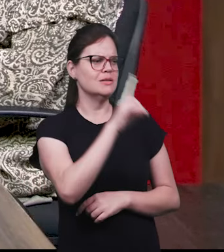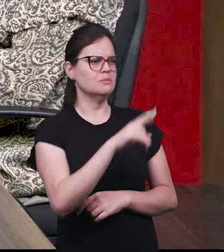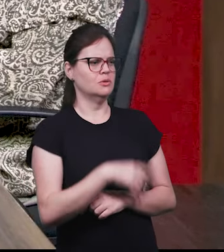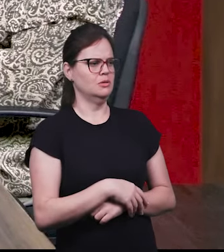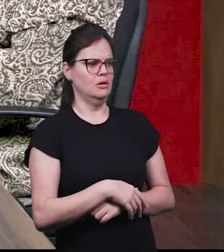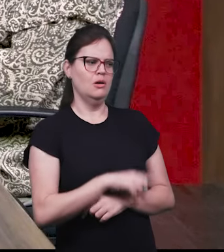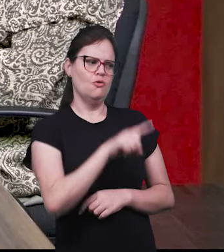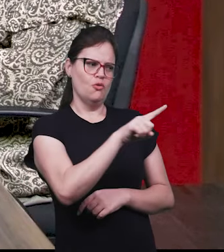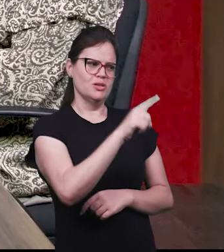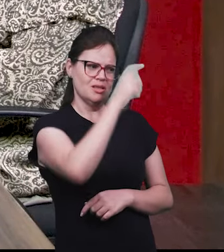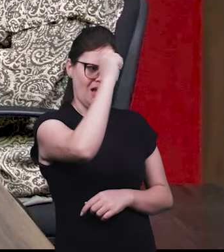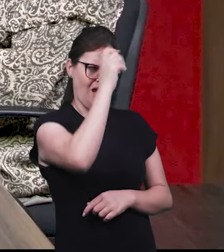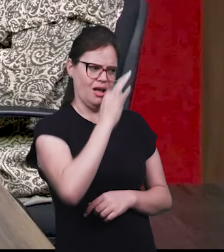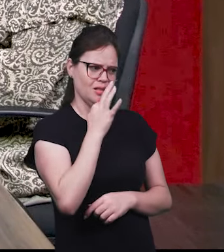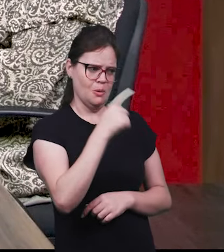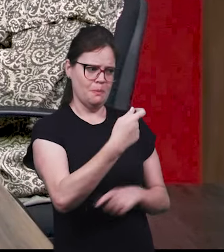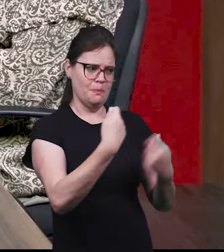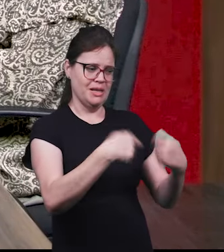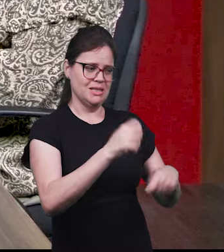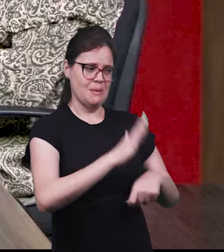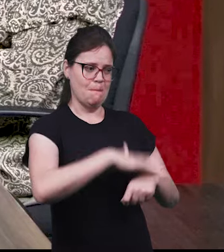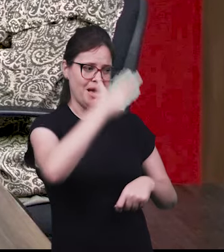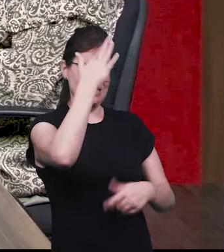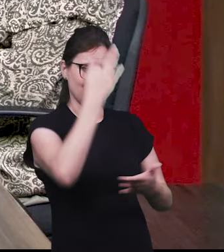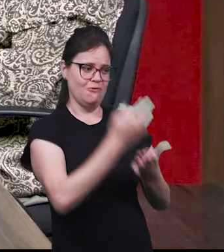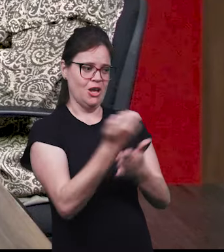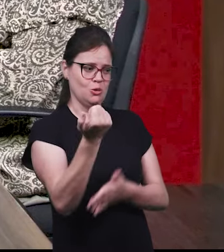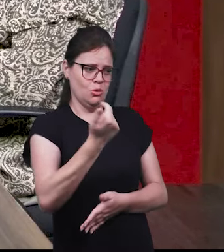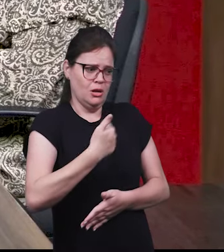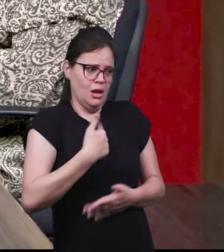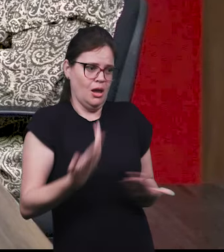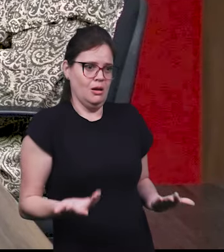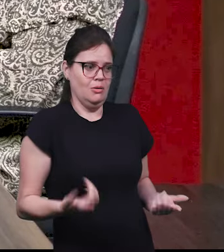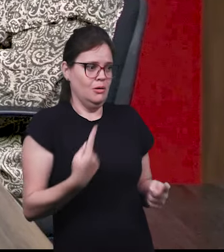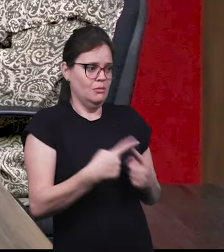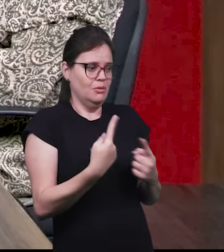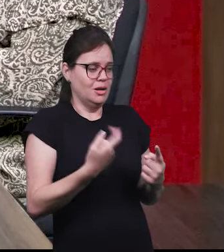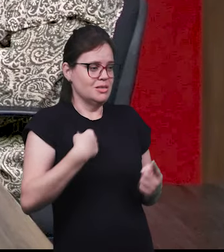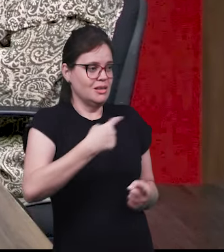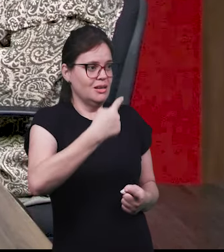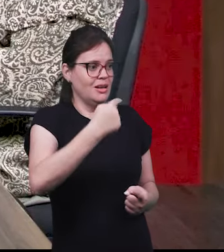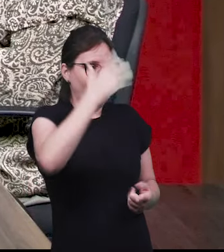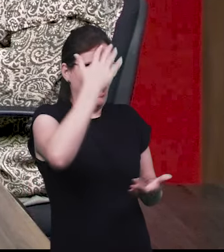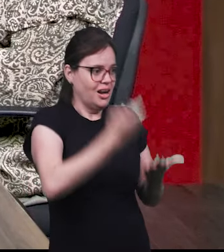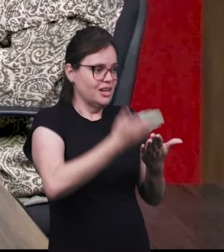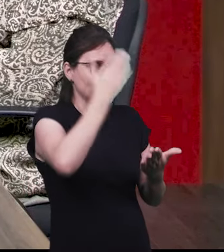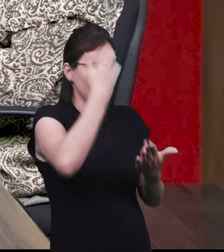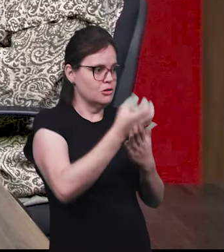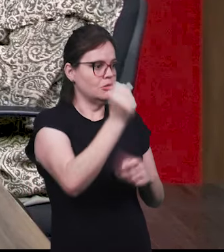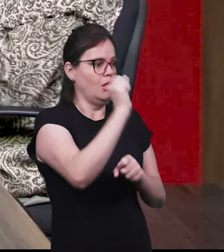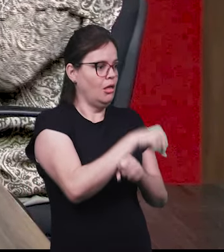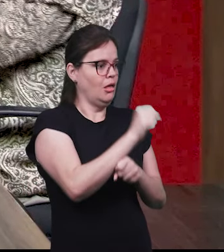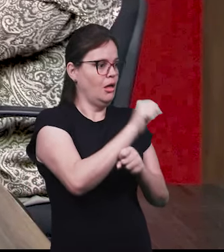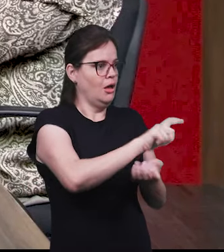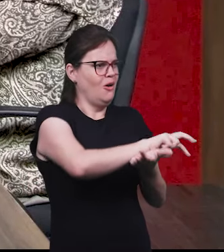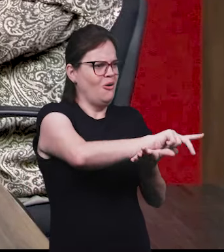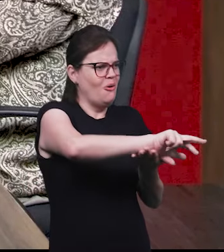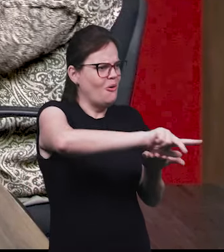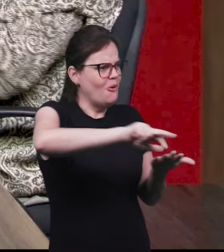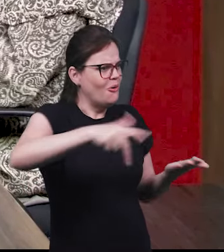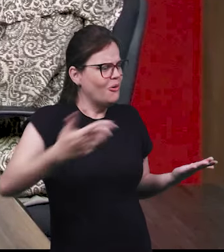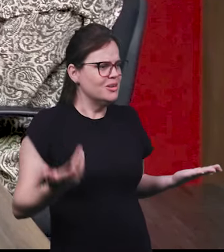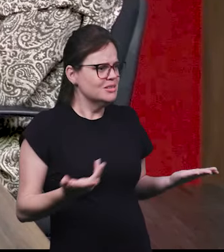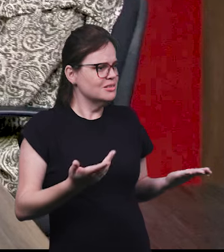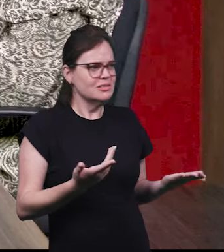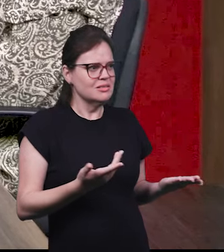muita fé para ser ateu, né? Diante de tantas, aquilo que o doutor Albert falou aqui, de tantas veracidades,